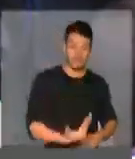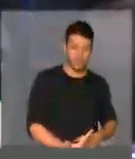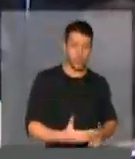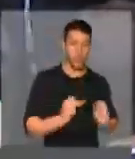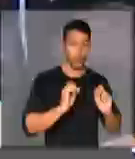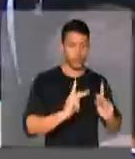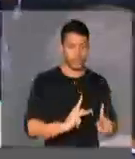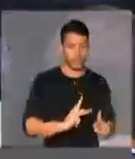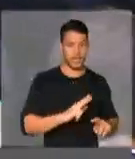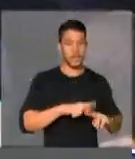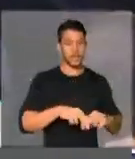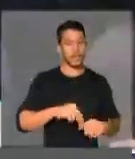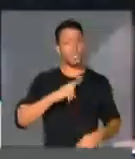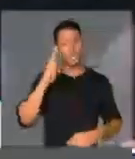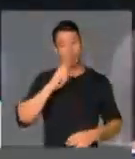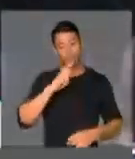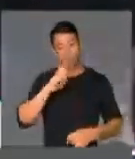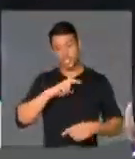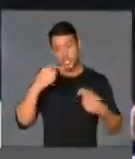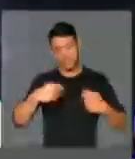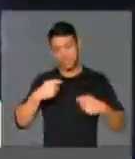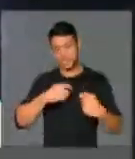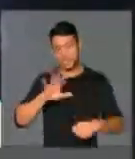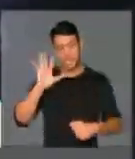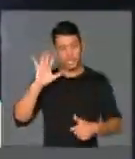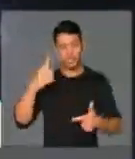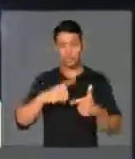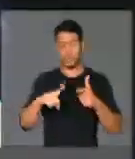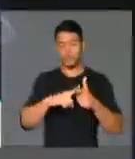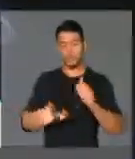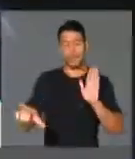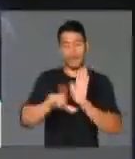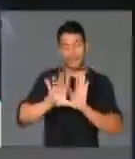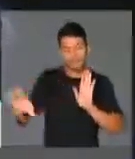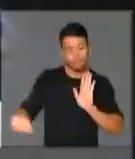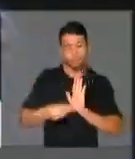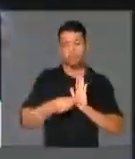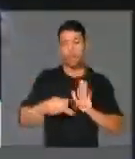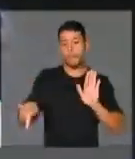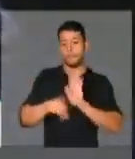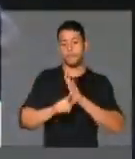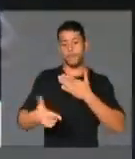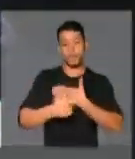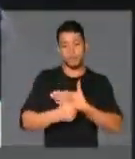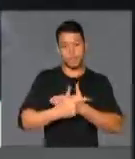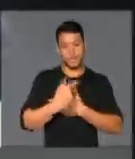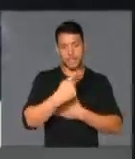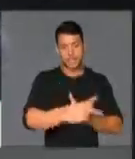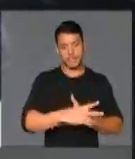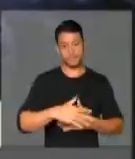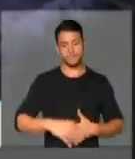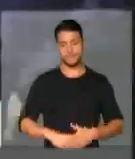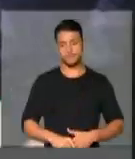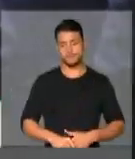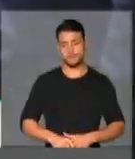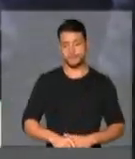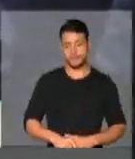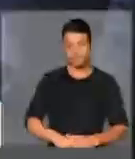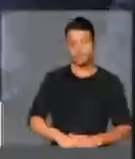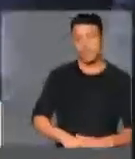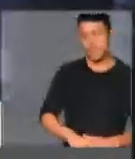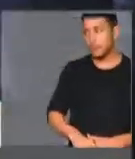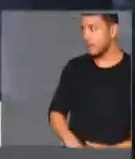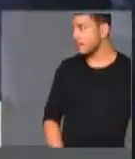favorável a urgentemente nós aprovarmos uma lei complementar definindo a competência eleitoral comum. Sou